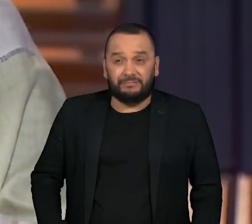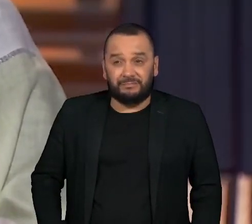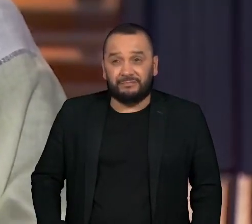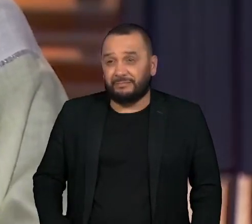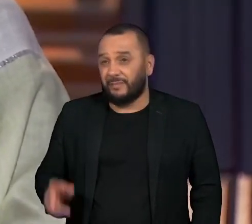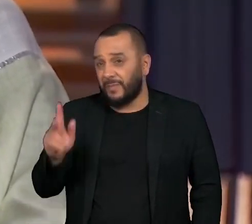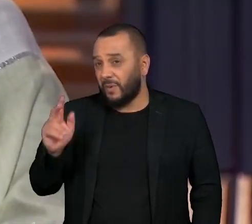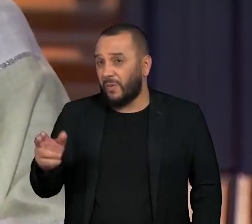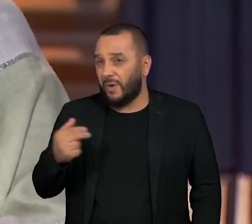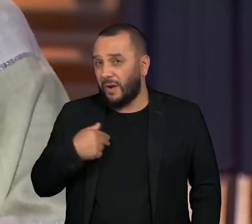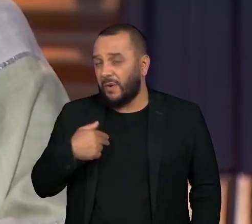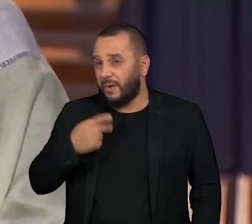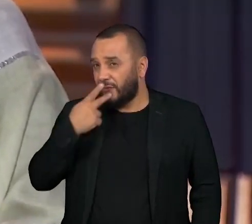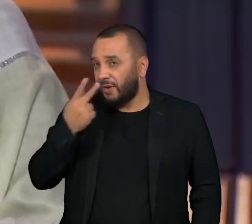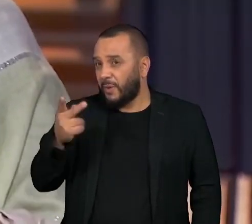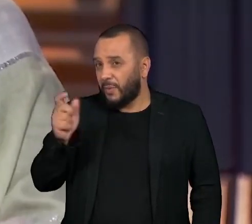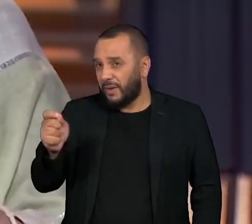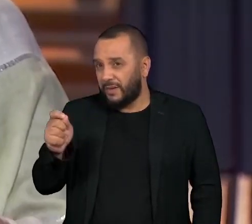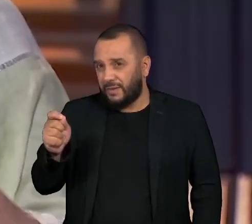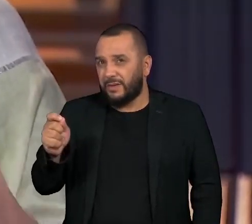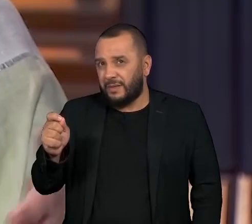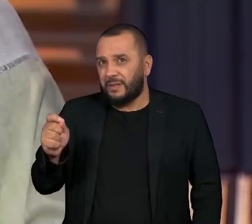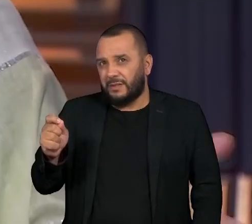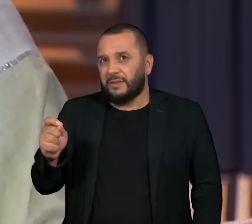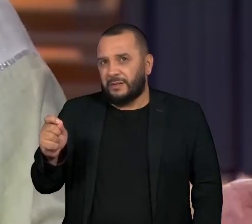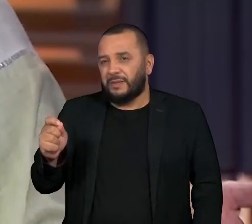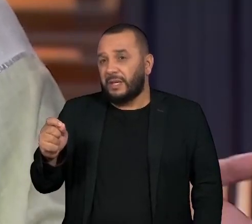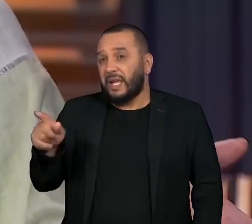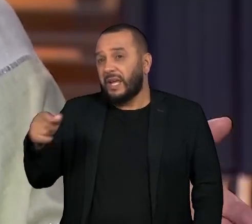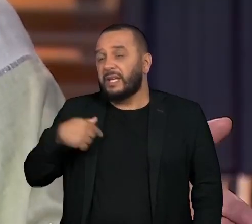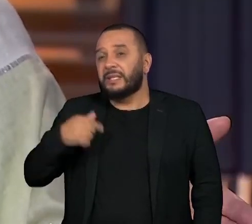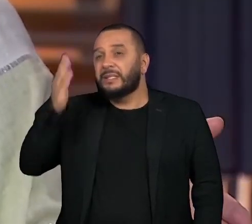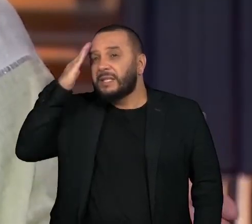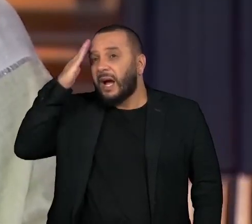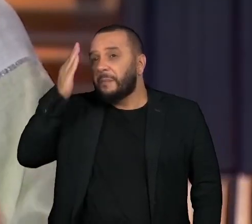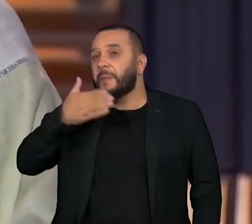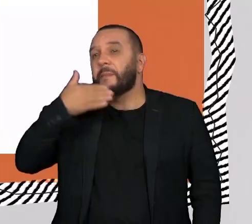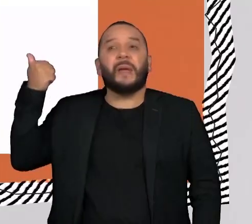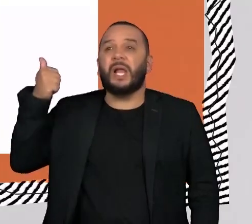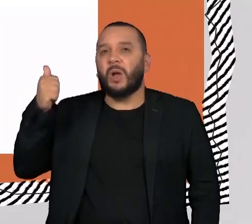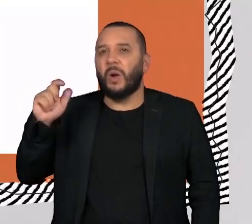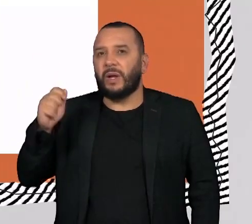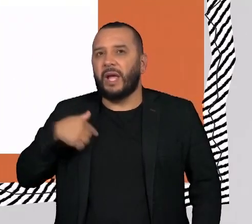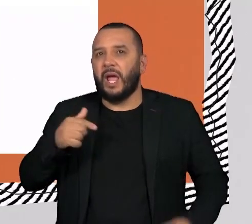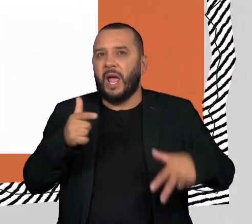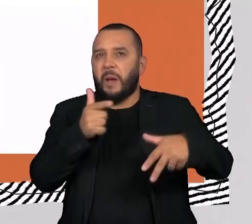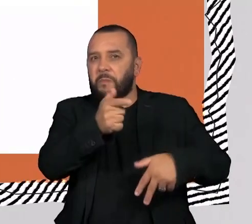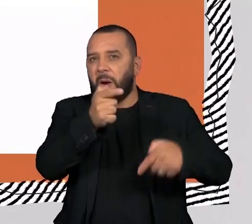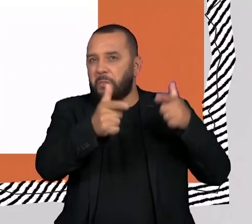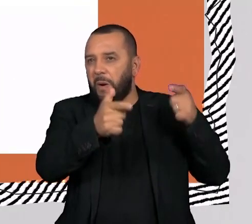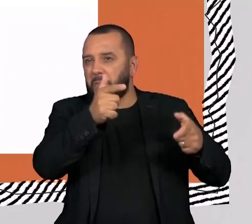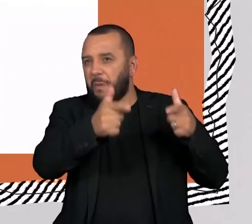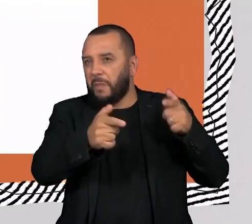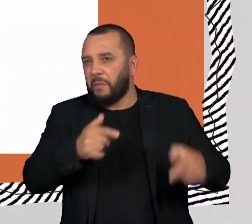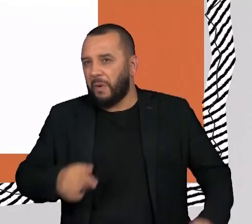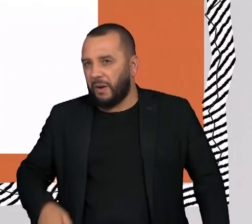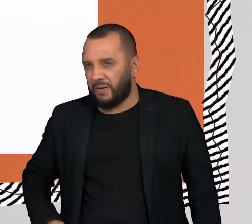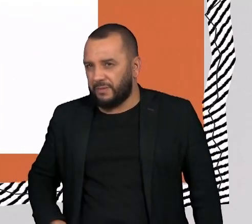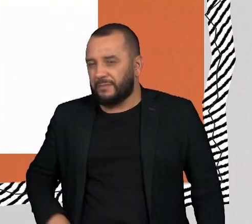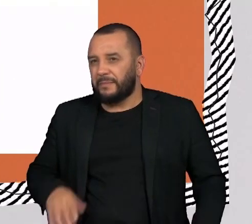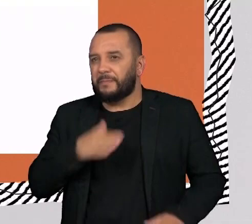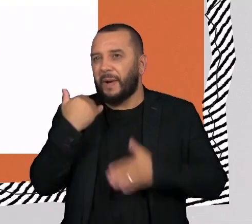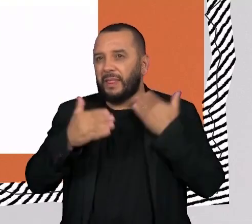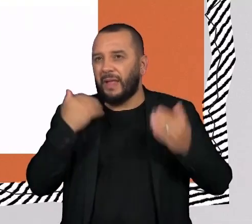muitos anos atrás né que é o que ele sabe fazer melhor é matar né então eu acho que o Lula